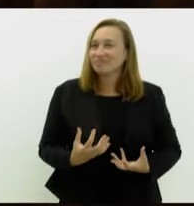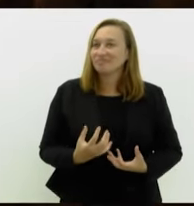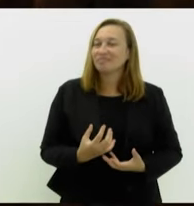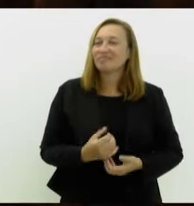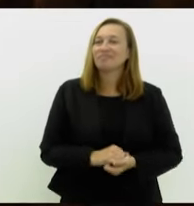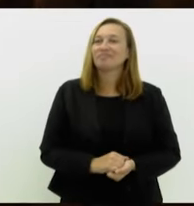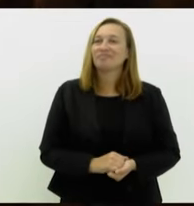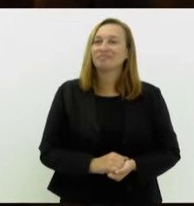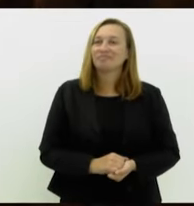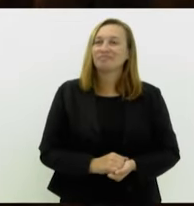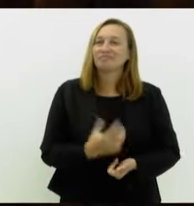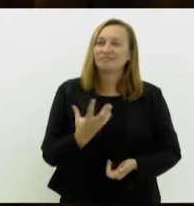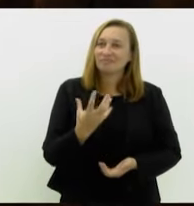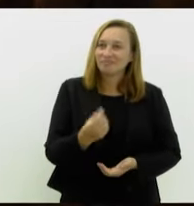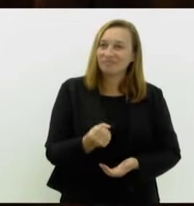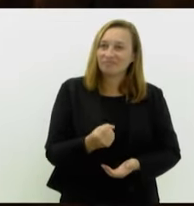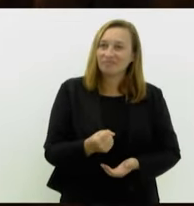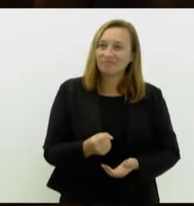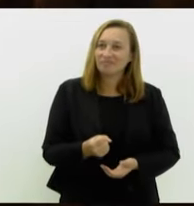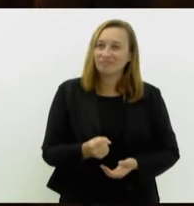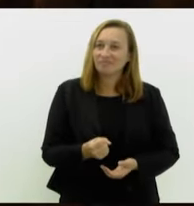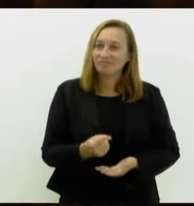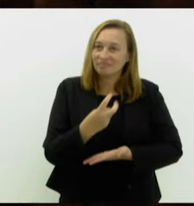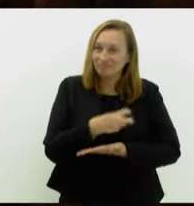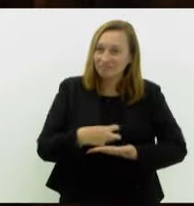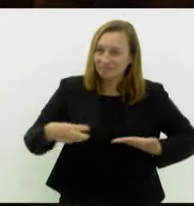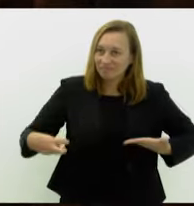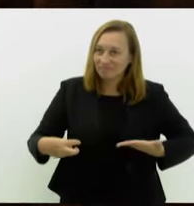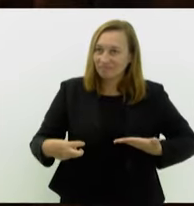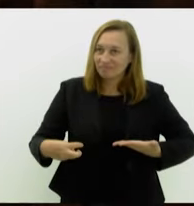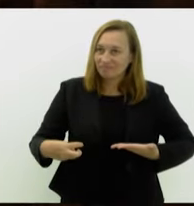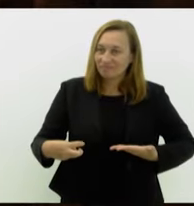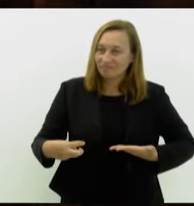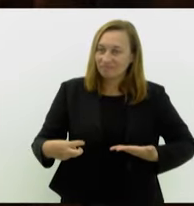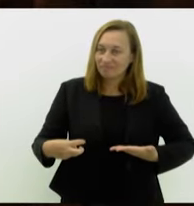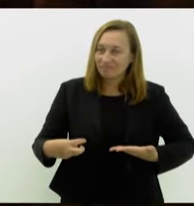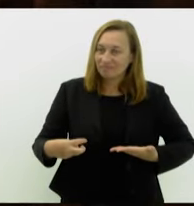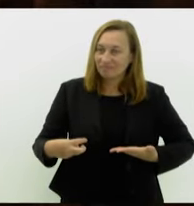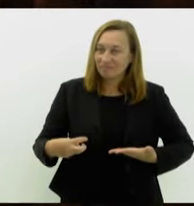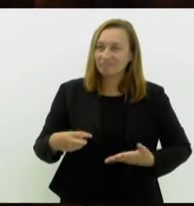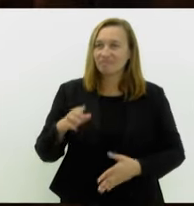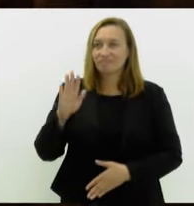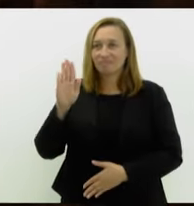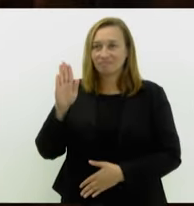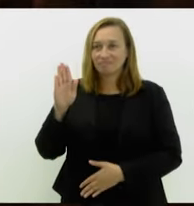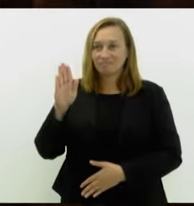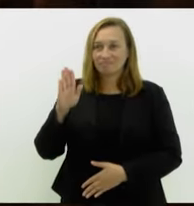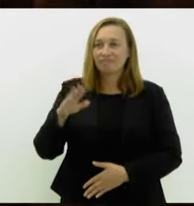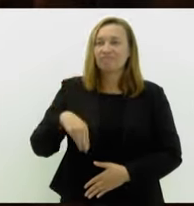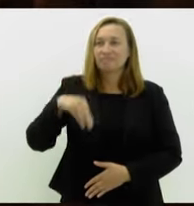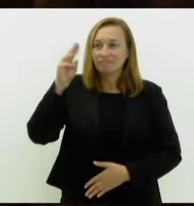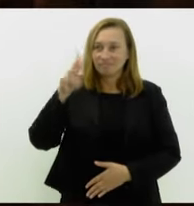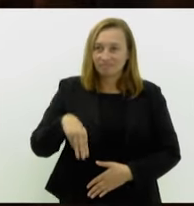pé da cassação de Mandato daqueles que se elegerem acusta das campanhas